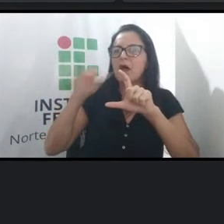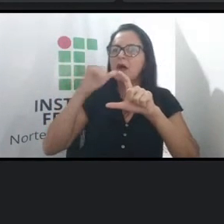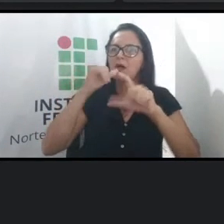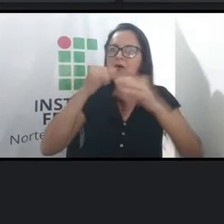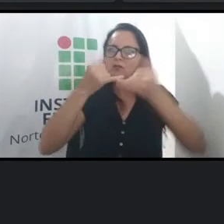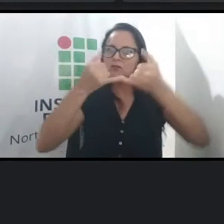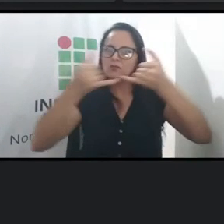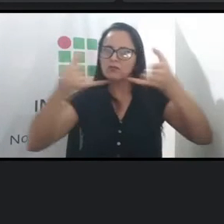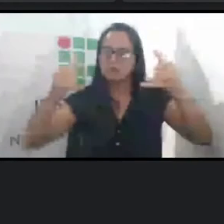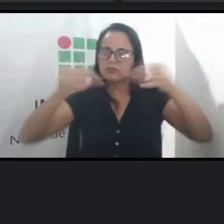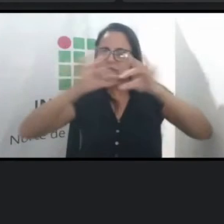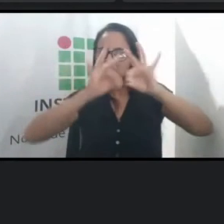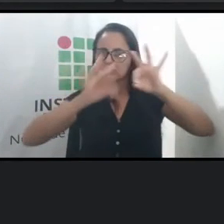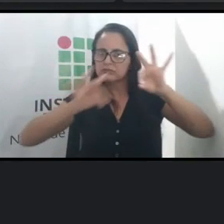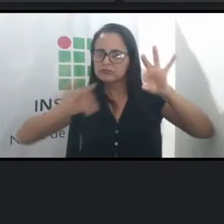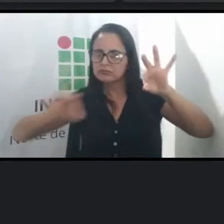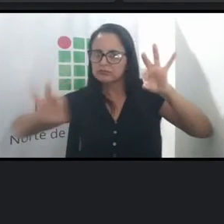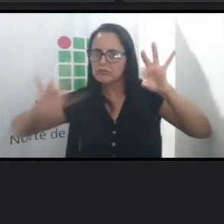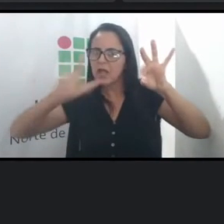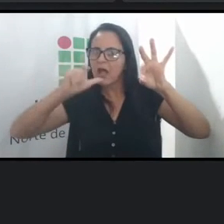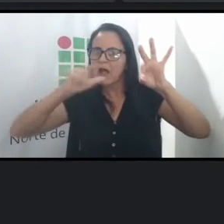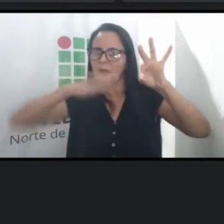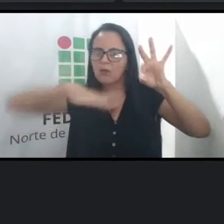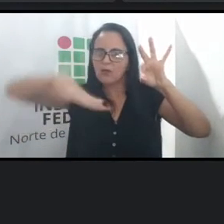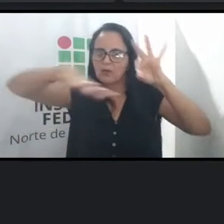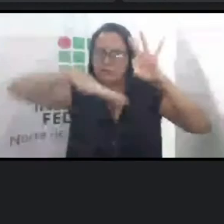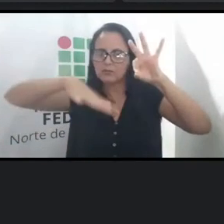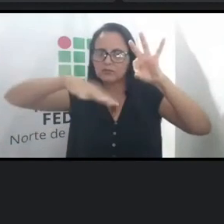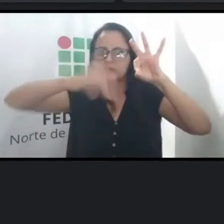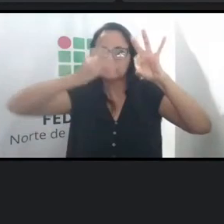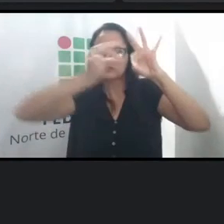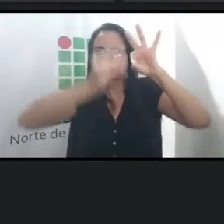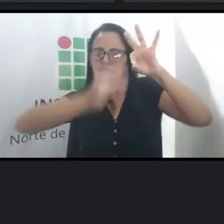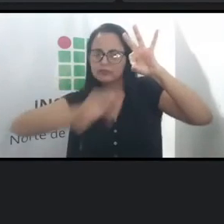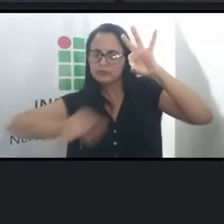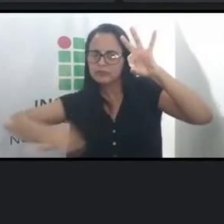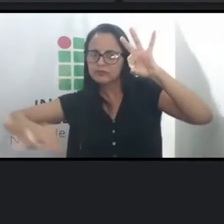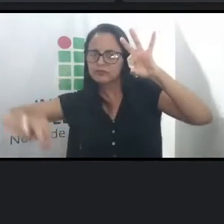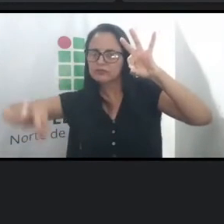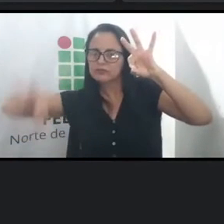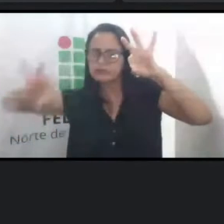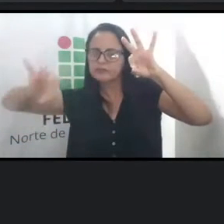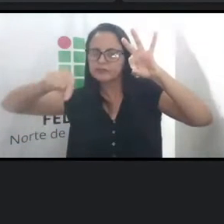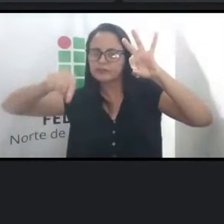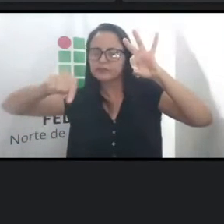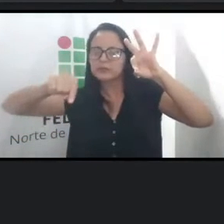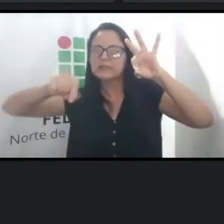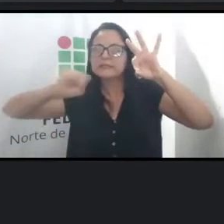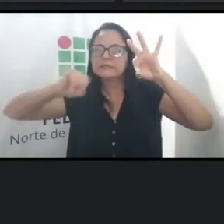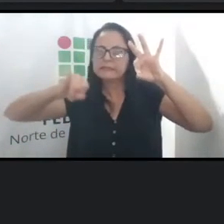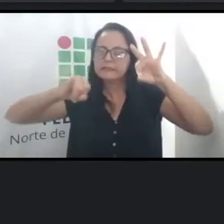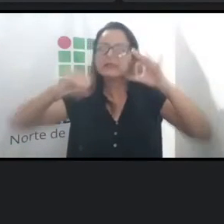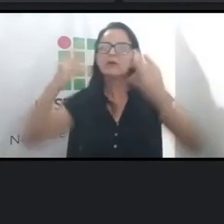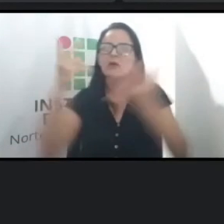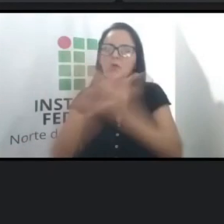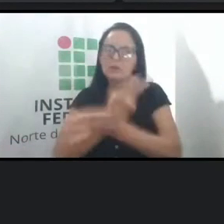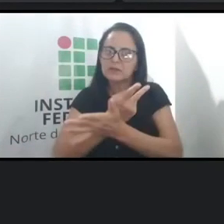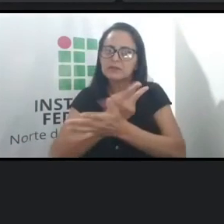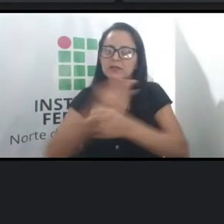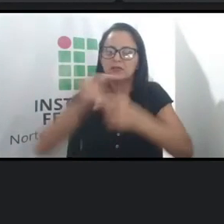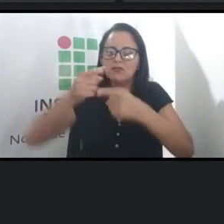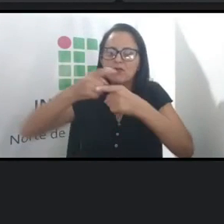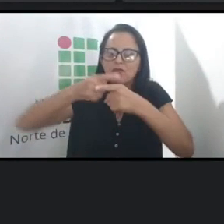de corrente, ela pode eletrizar a água e, em contato com a água, a pessoa pode